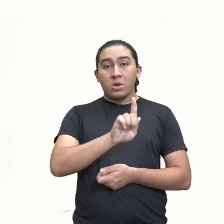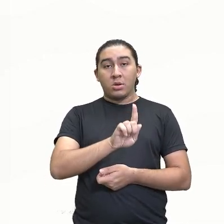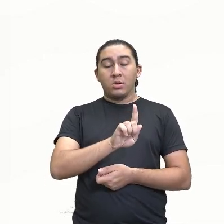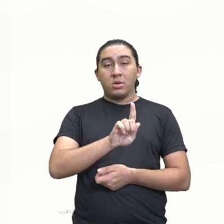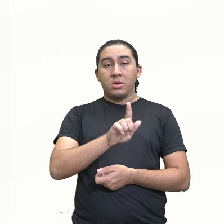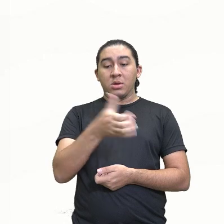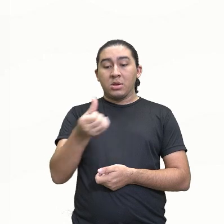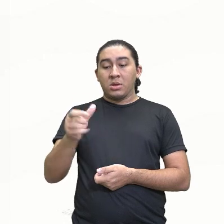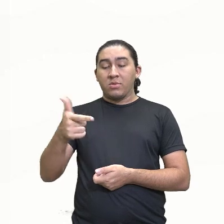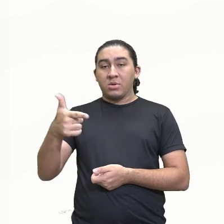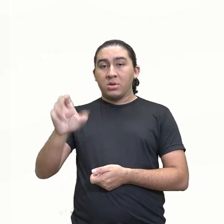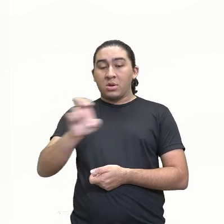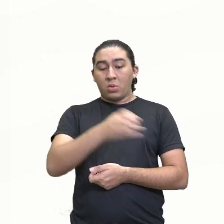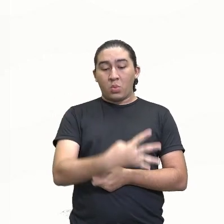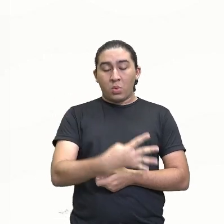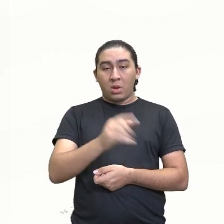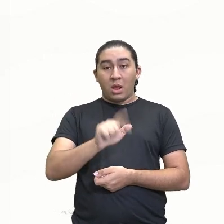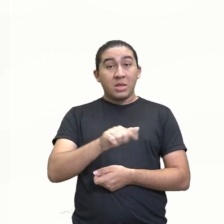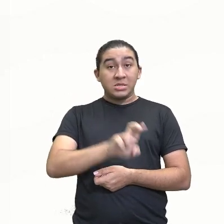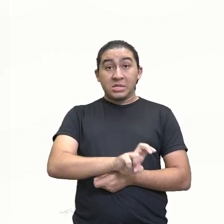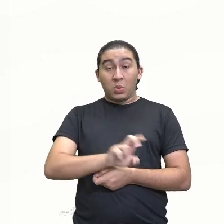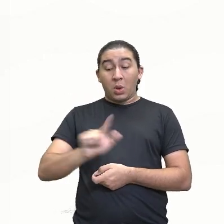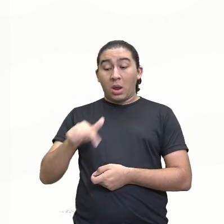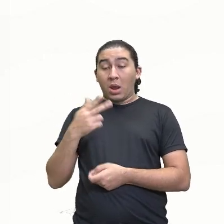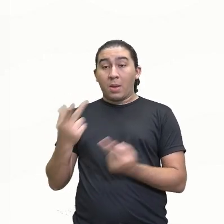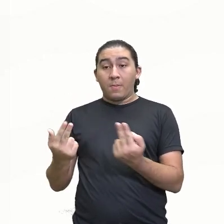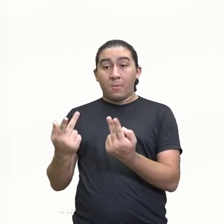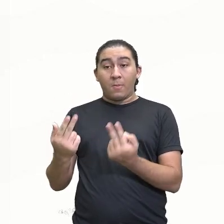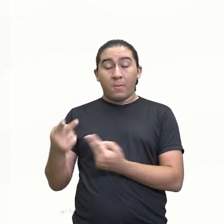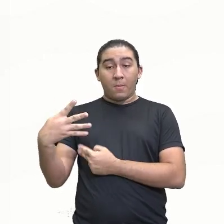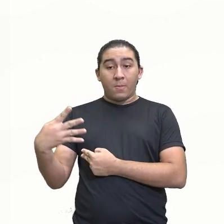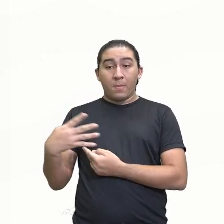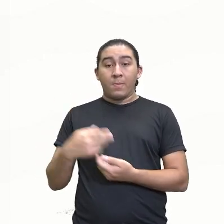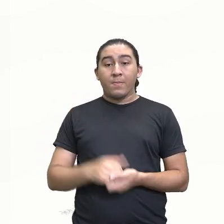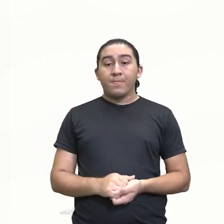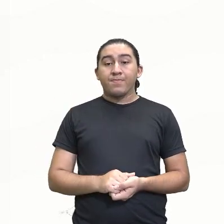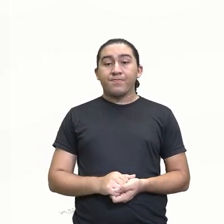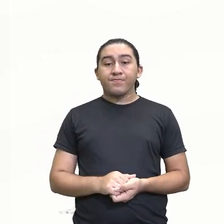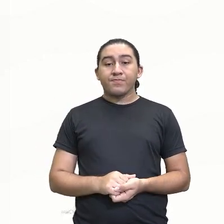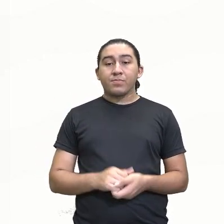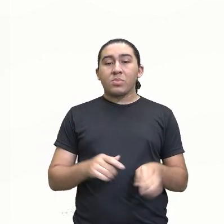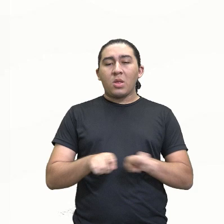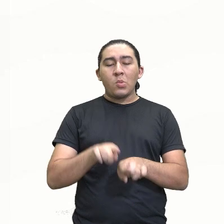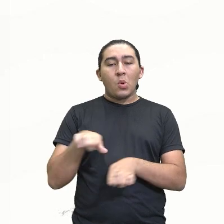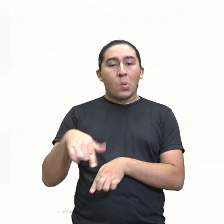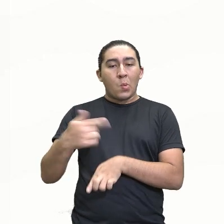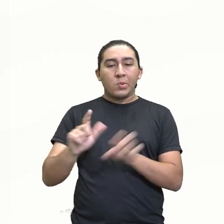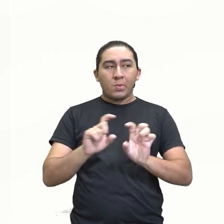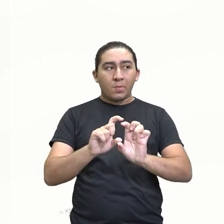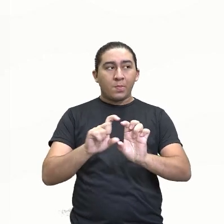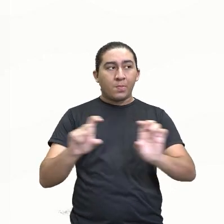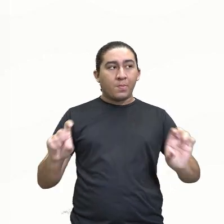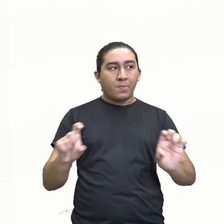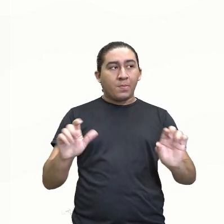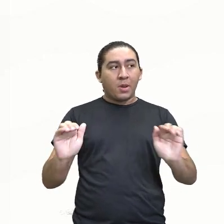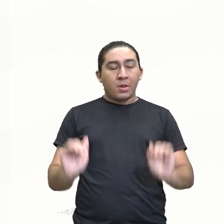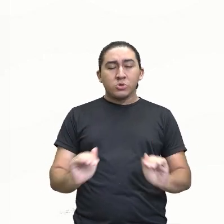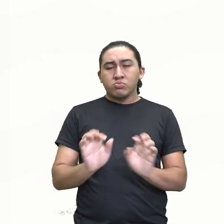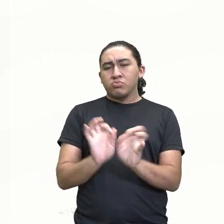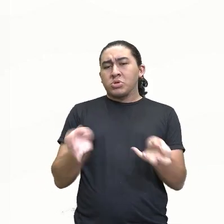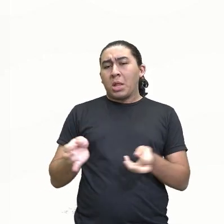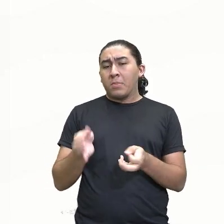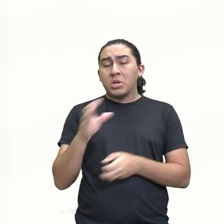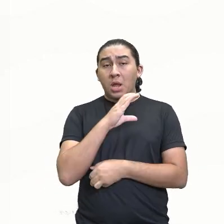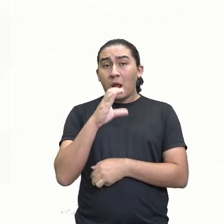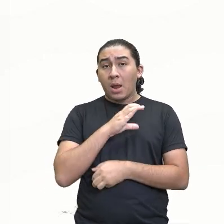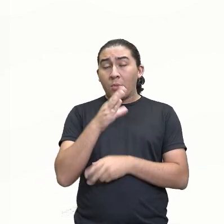5 é igual a 4. Temos uma outra base muito importante aqui e bem simples de